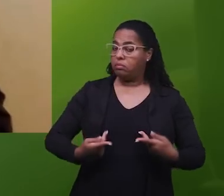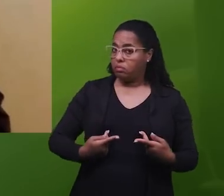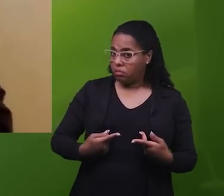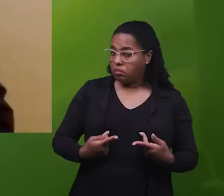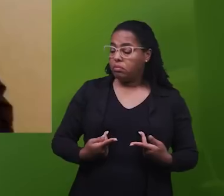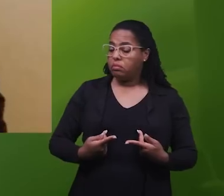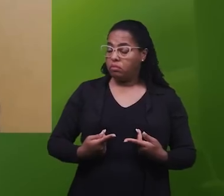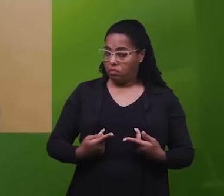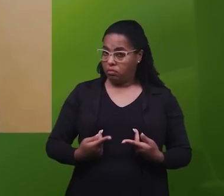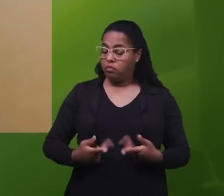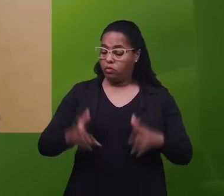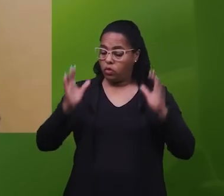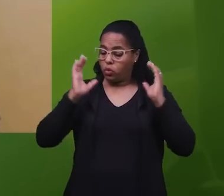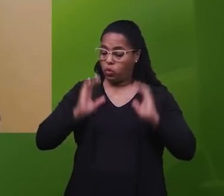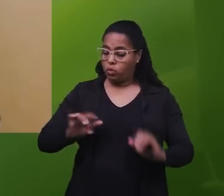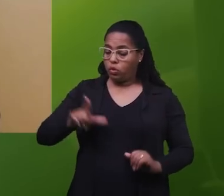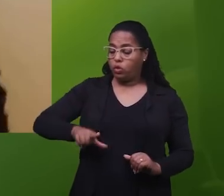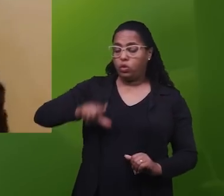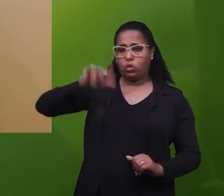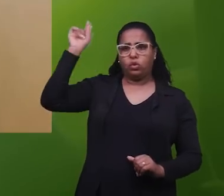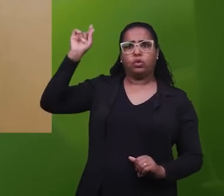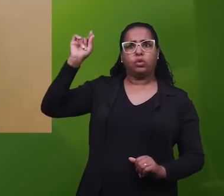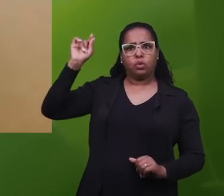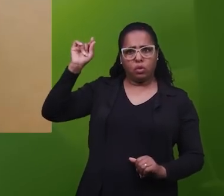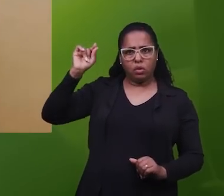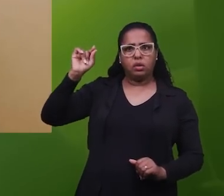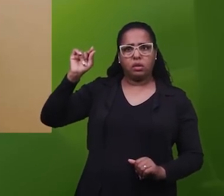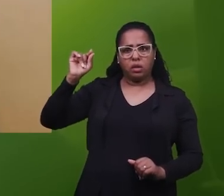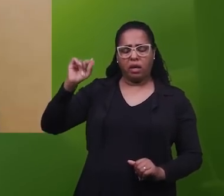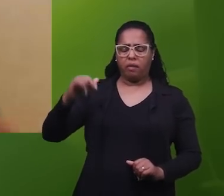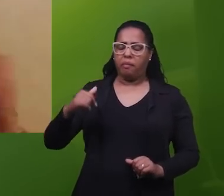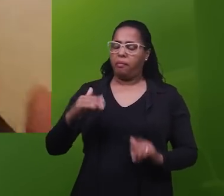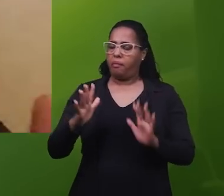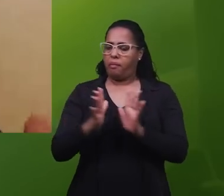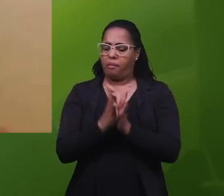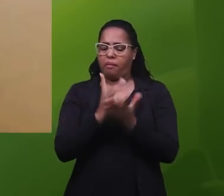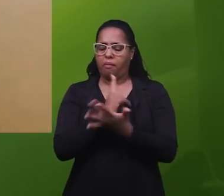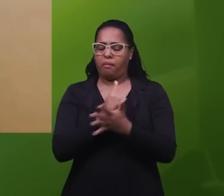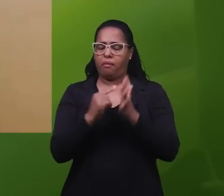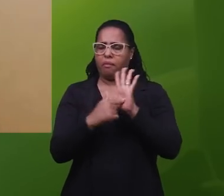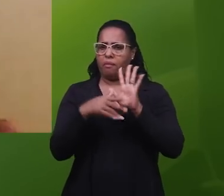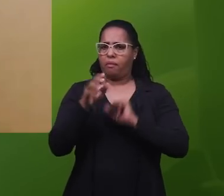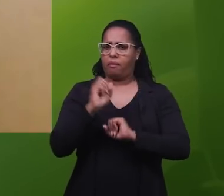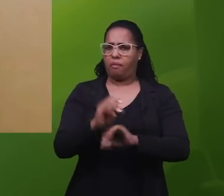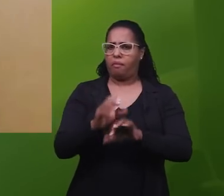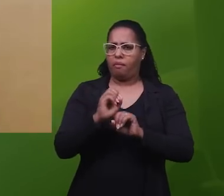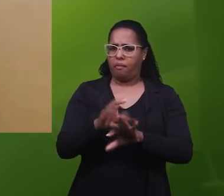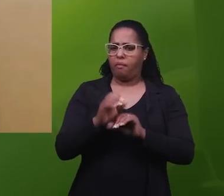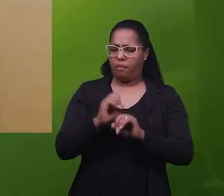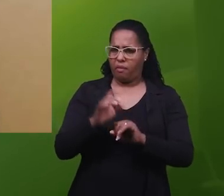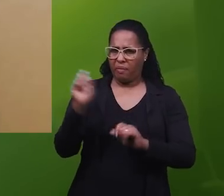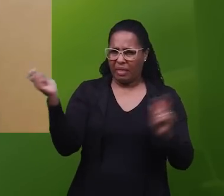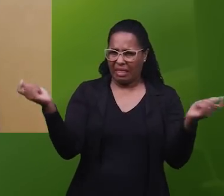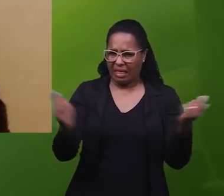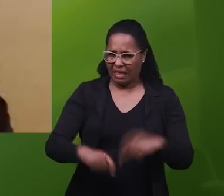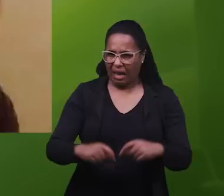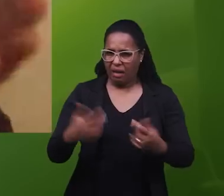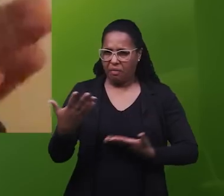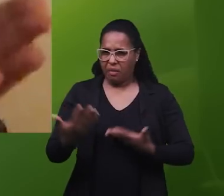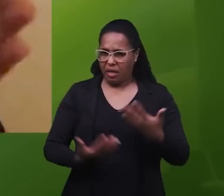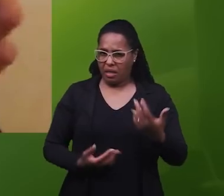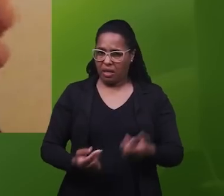homem tome uma posição. Eu não posso, como a própria Bíblia ensina, querer servir a